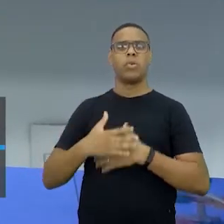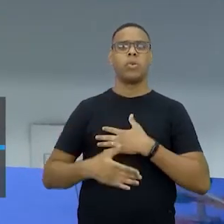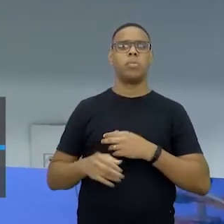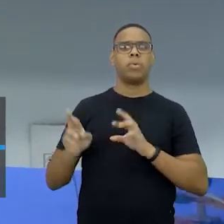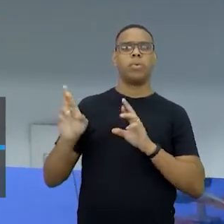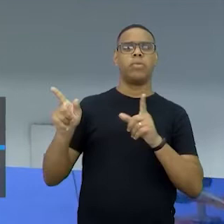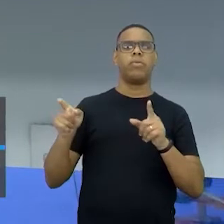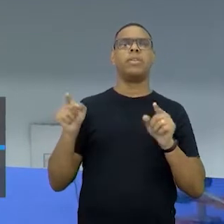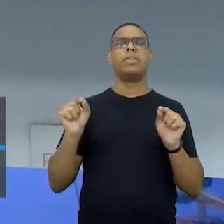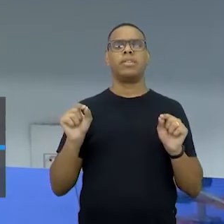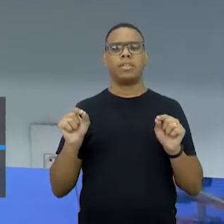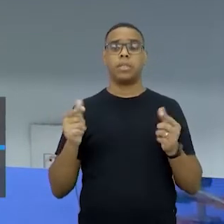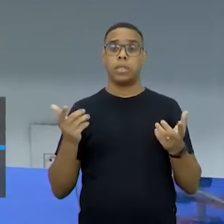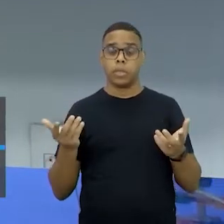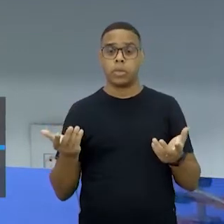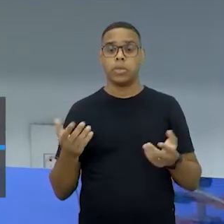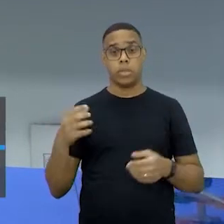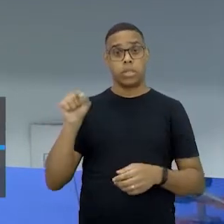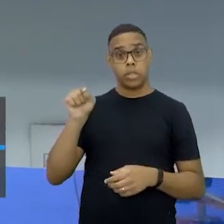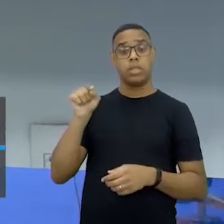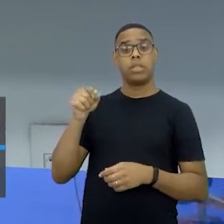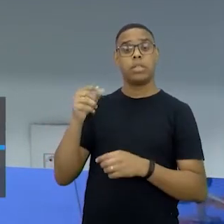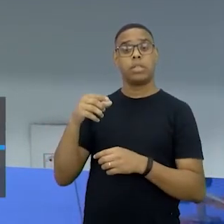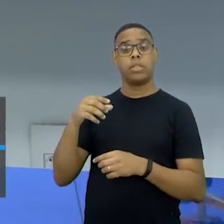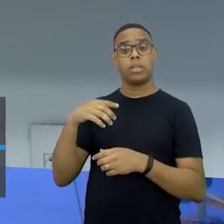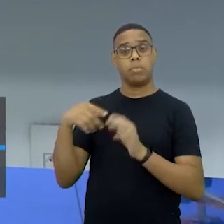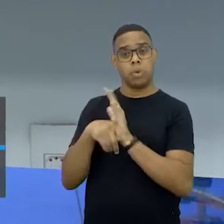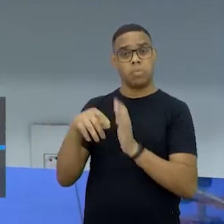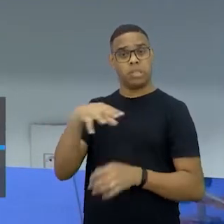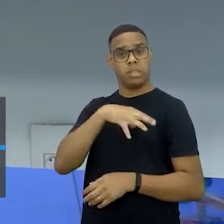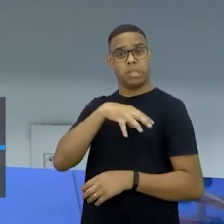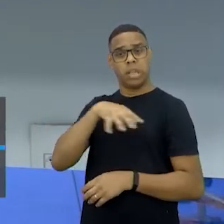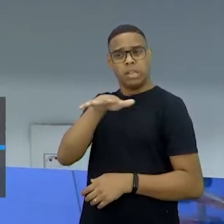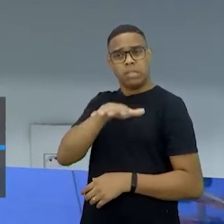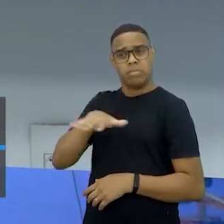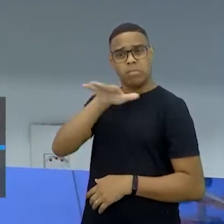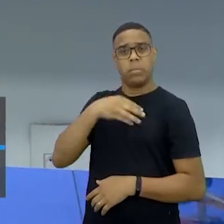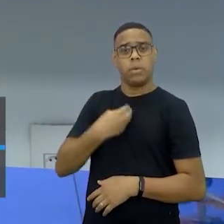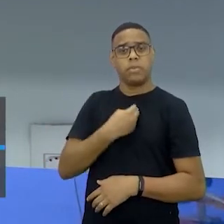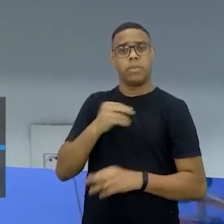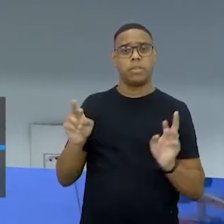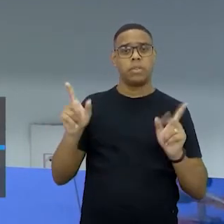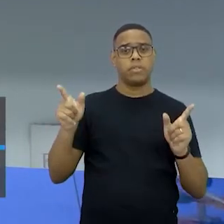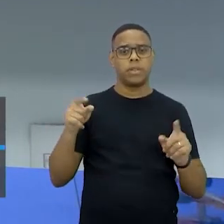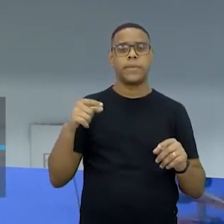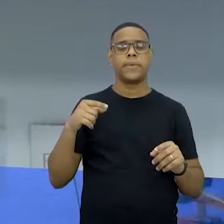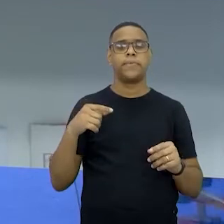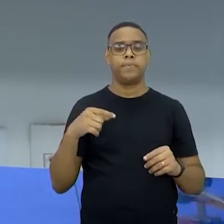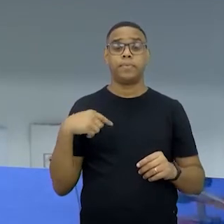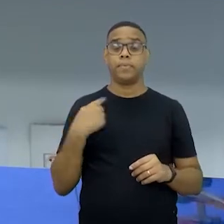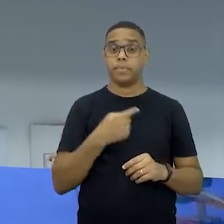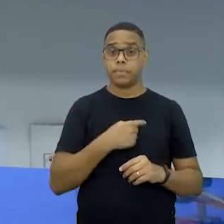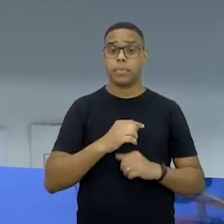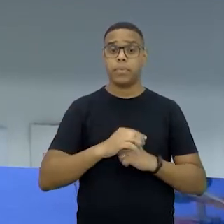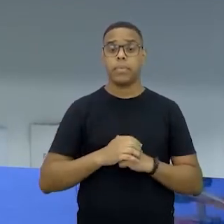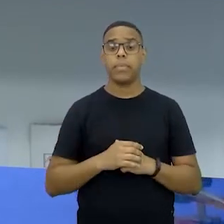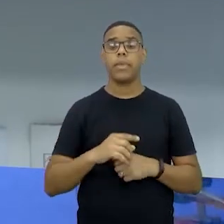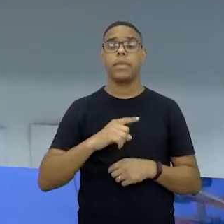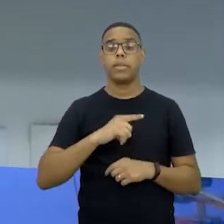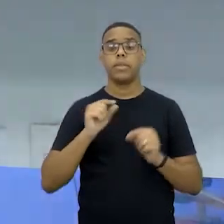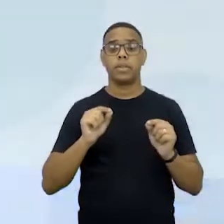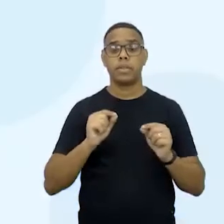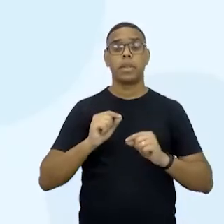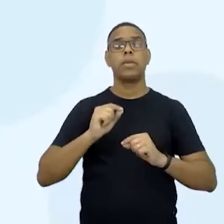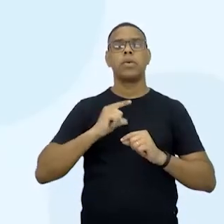corpo e aí e esse estilo de vida mais industrializada é a gente acaba exercendo que a